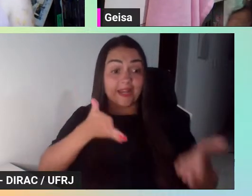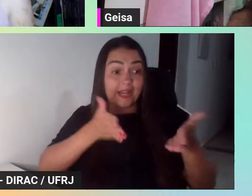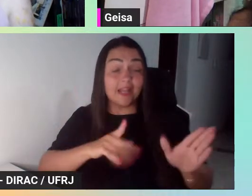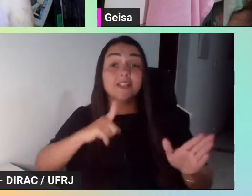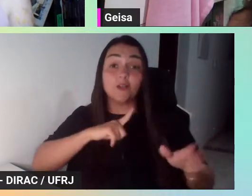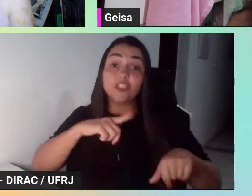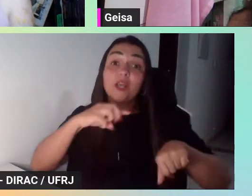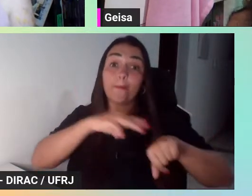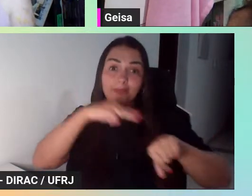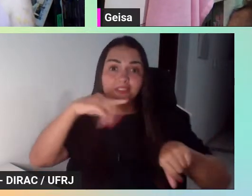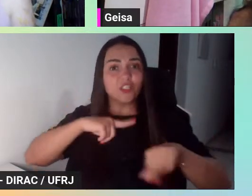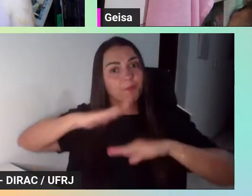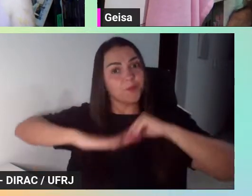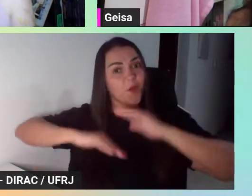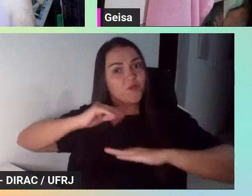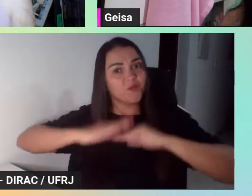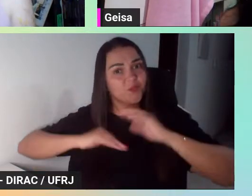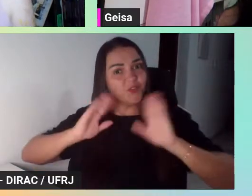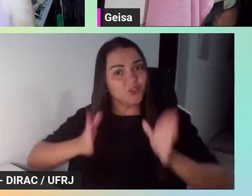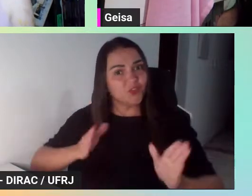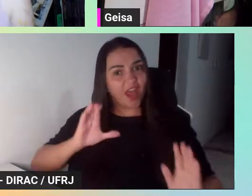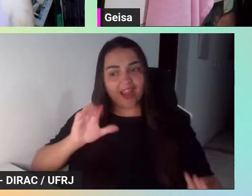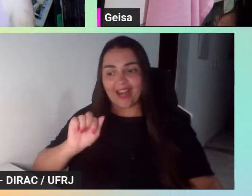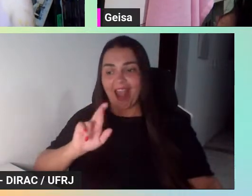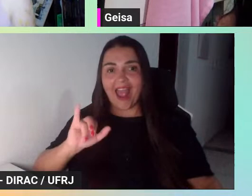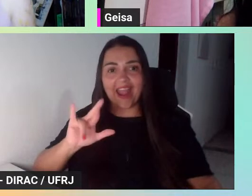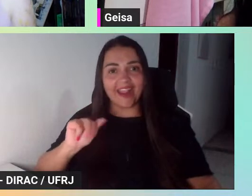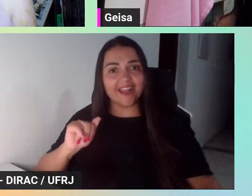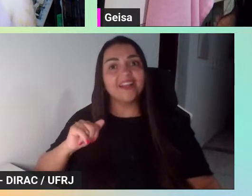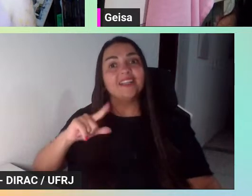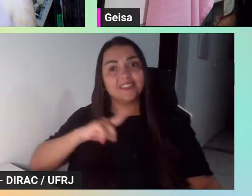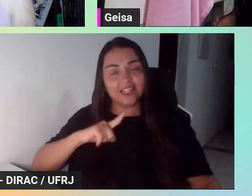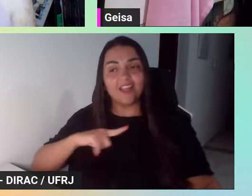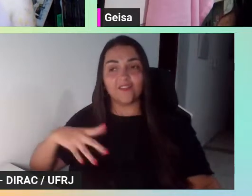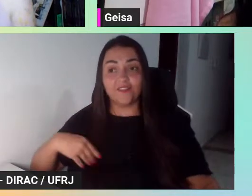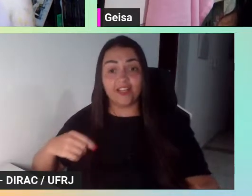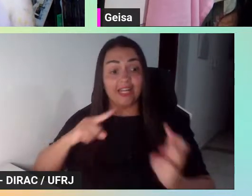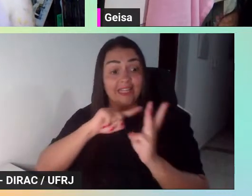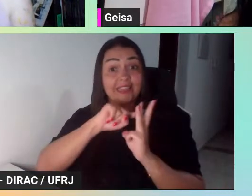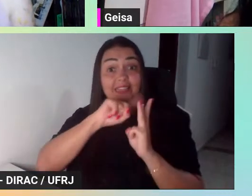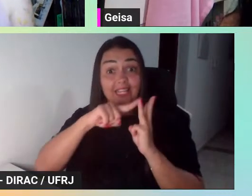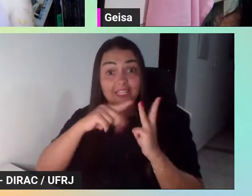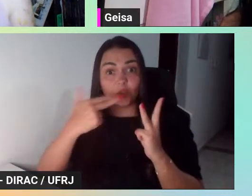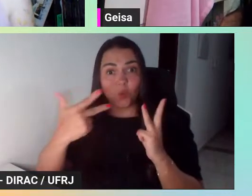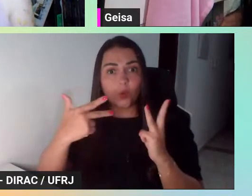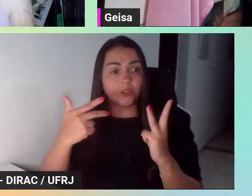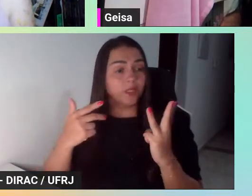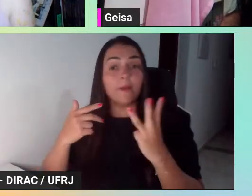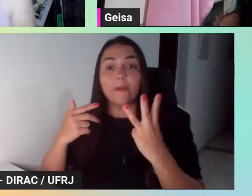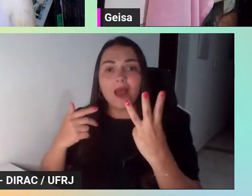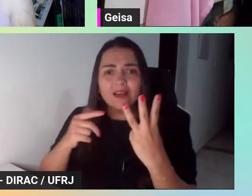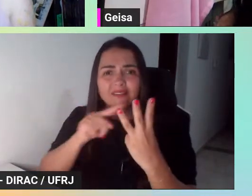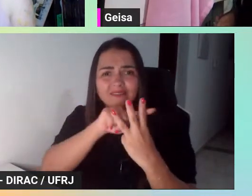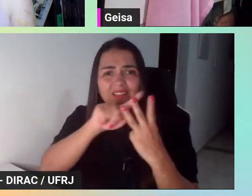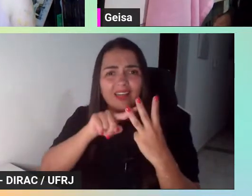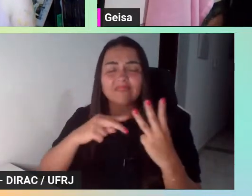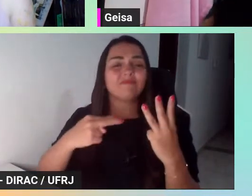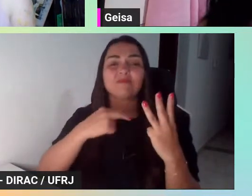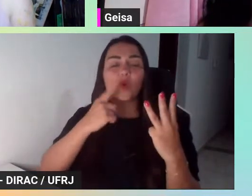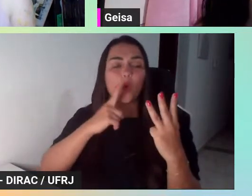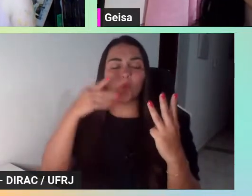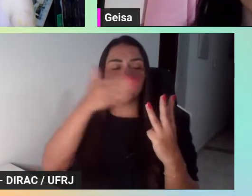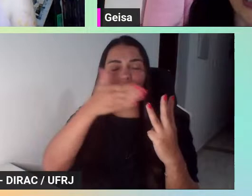carreira e minha filha. E uma das três coisas tinha que sair, porque naquele momento eu não estava dando conta das três coisas.